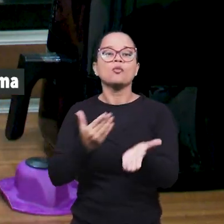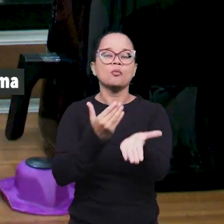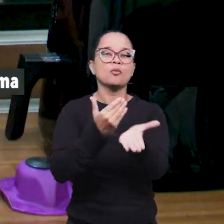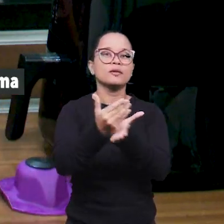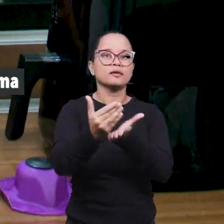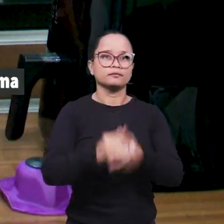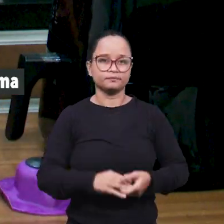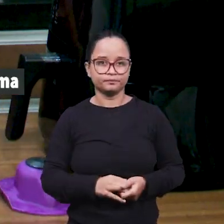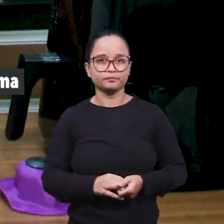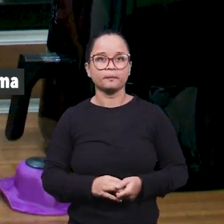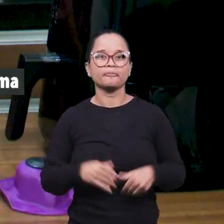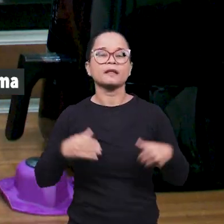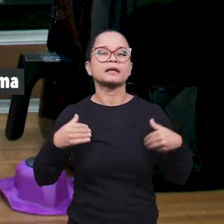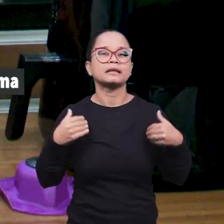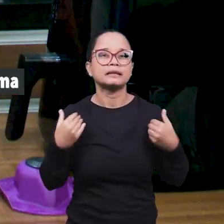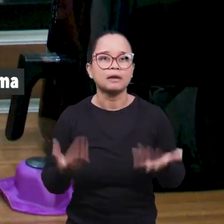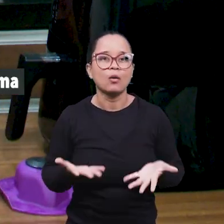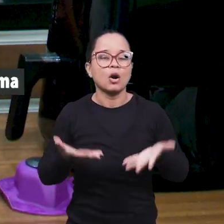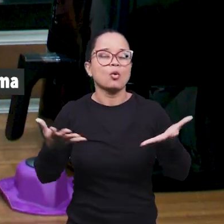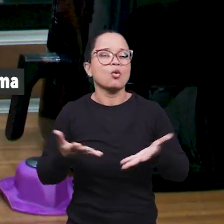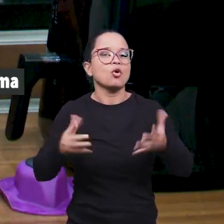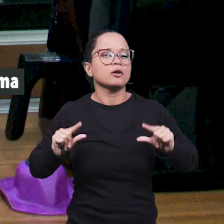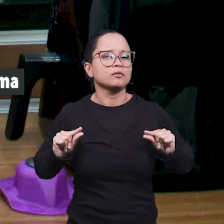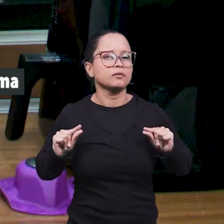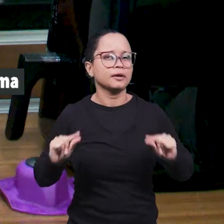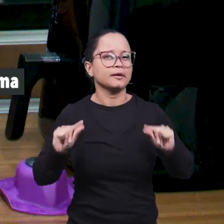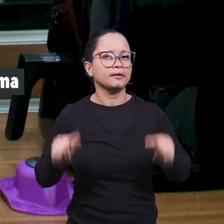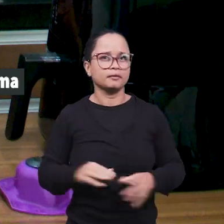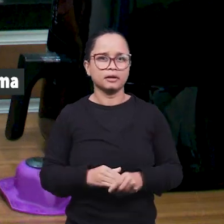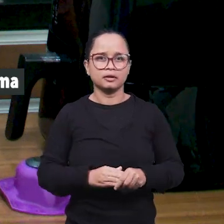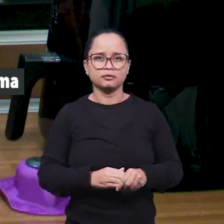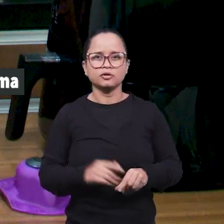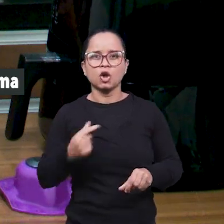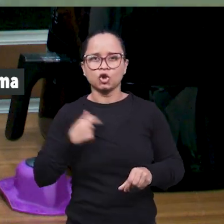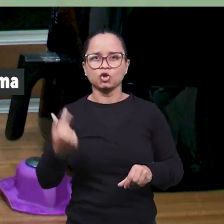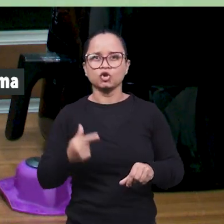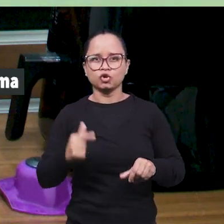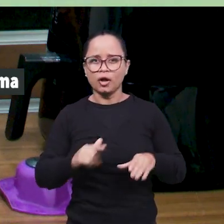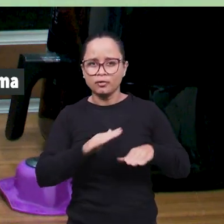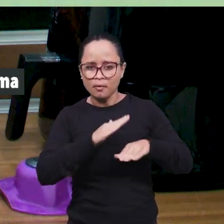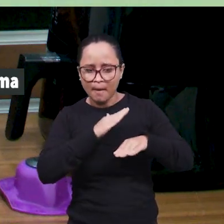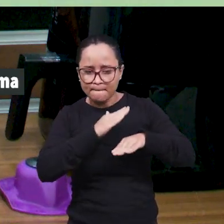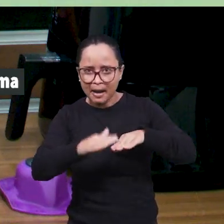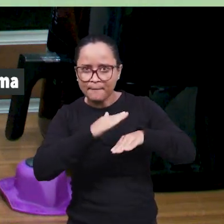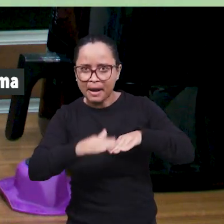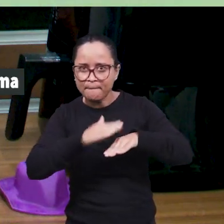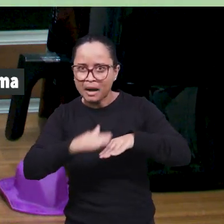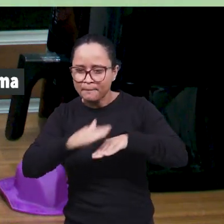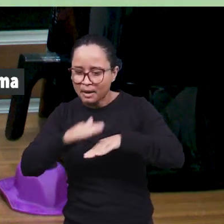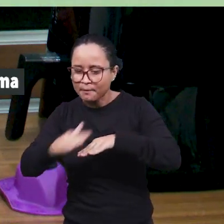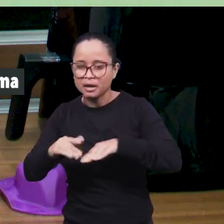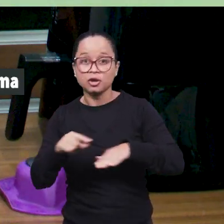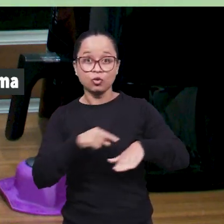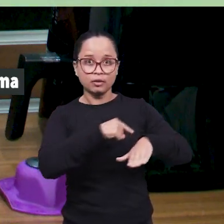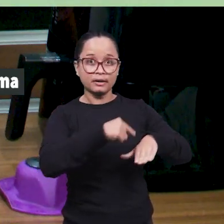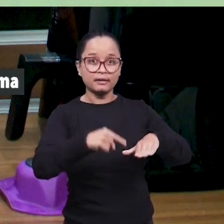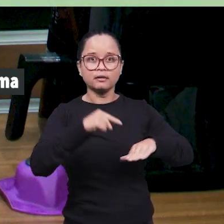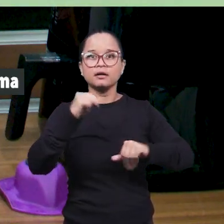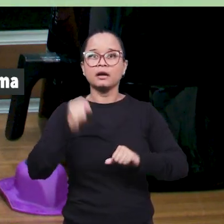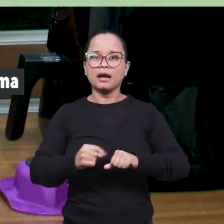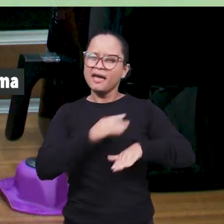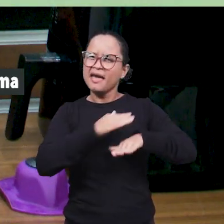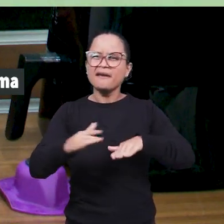iniciando a receita, nós vamos fazer o quê? Fatiar todos os legumes. O ratatouille é